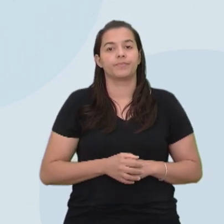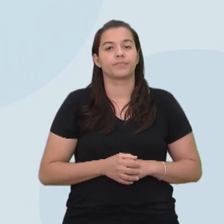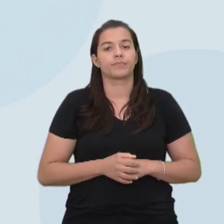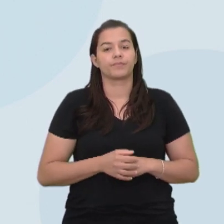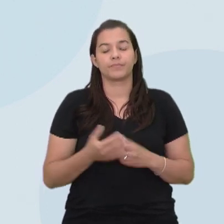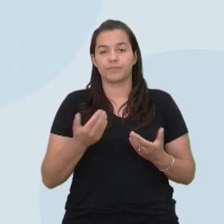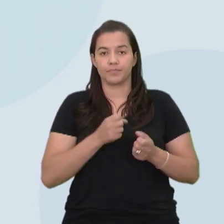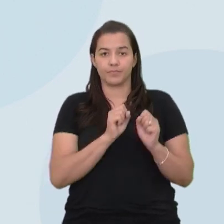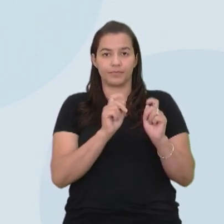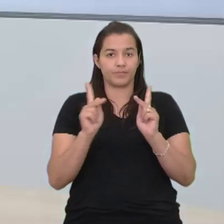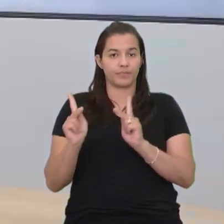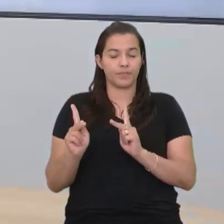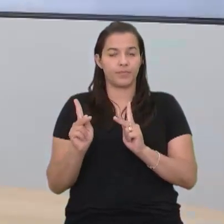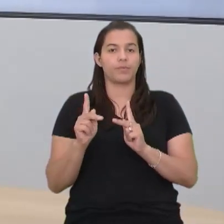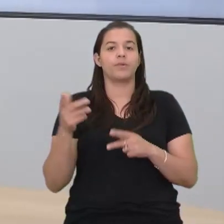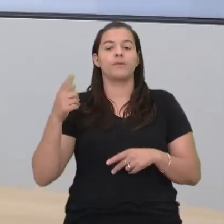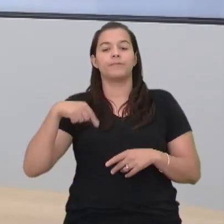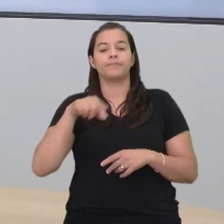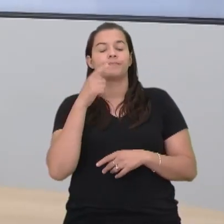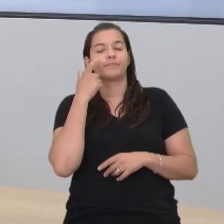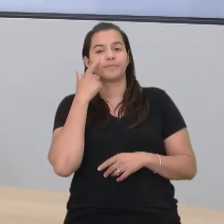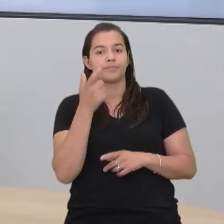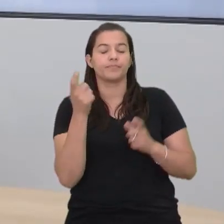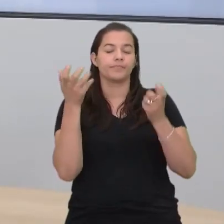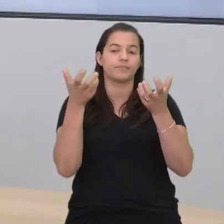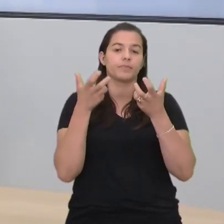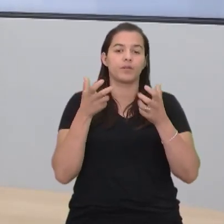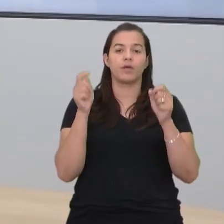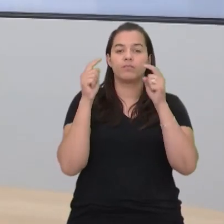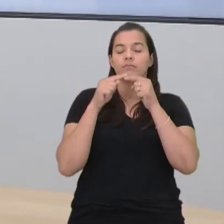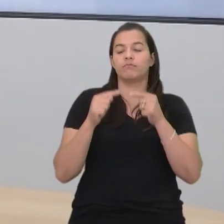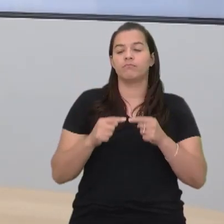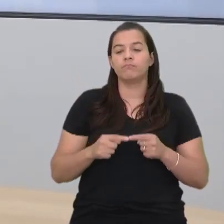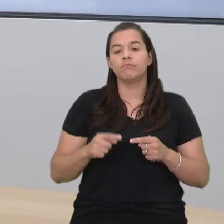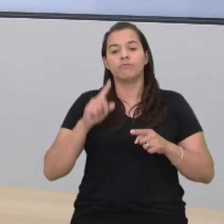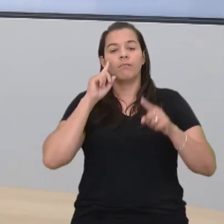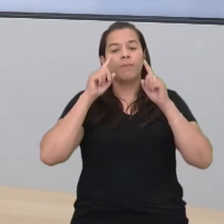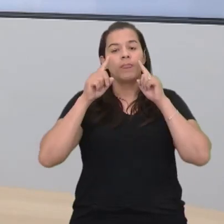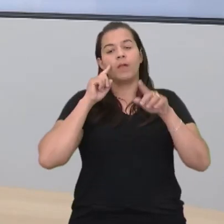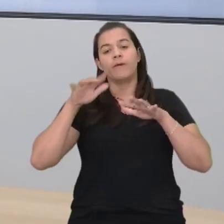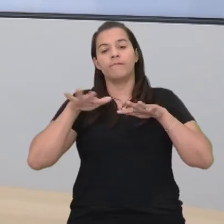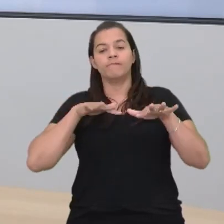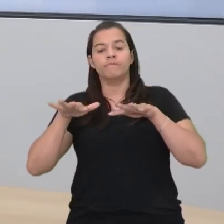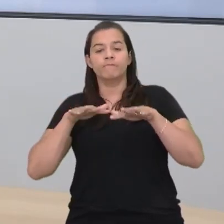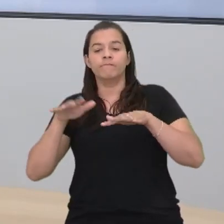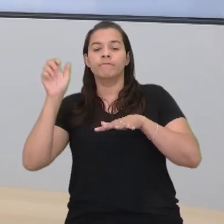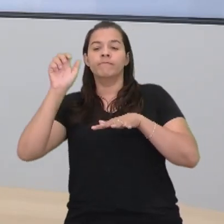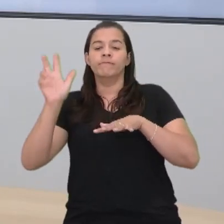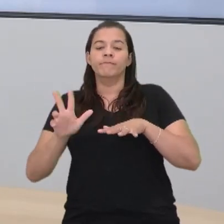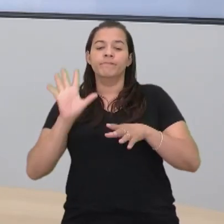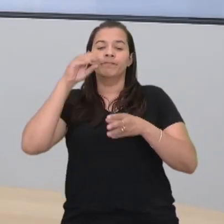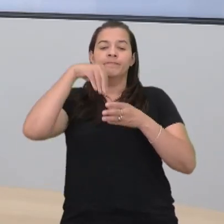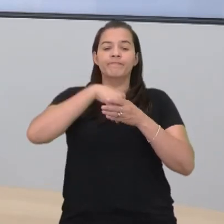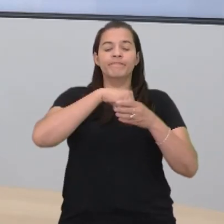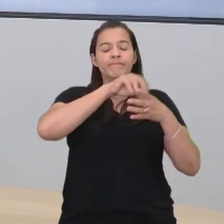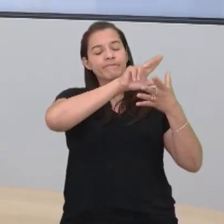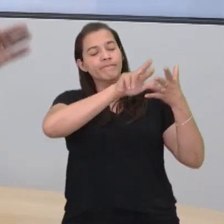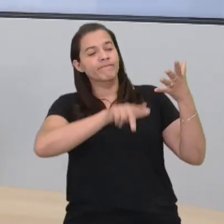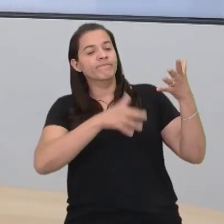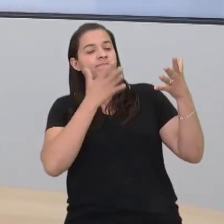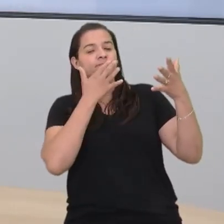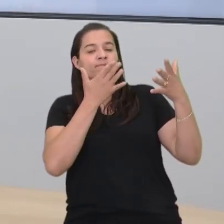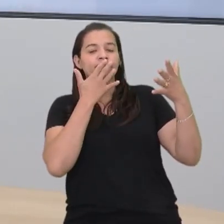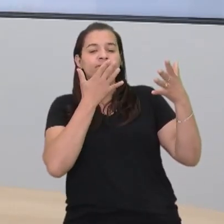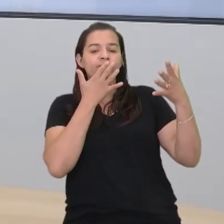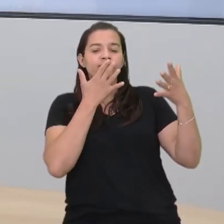Tudo tranquilo? Então, na hora que eu vejo lá, se eu quero um comando de movimento, eu vou procurar movimento é azul. Eu vou procurar dentro da paleta azul. Ah, não, eu